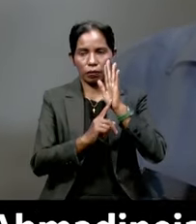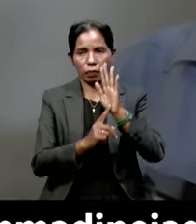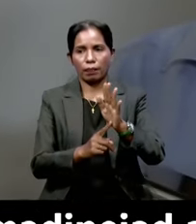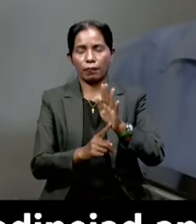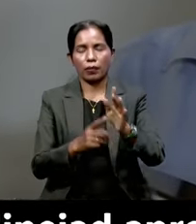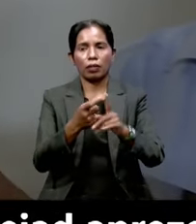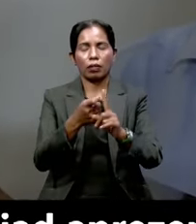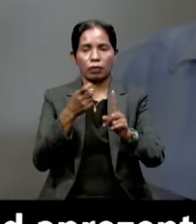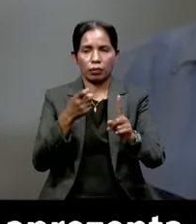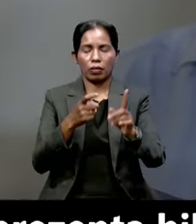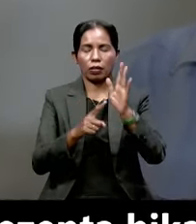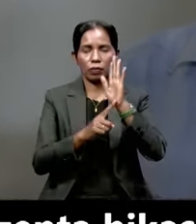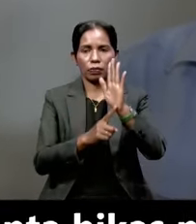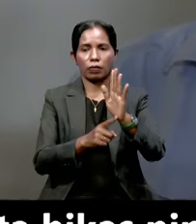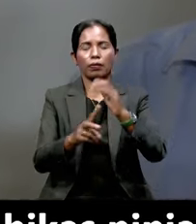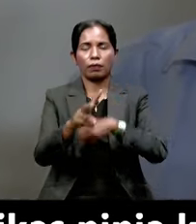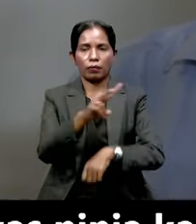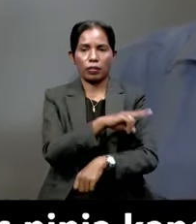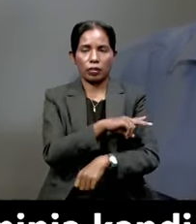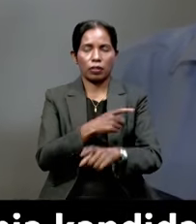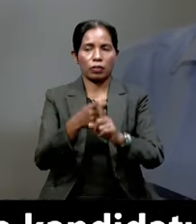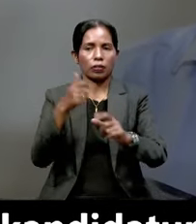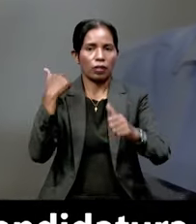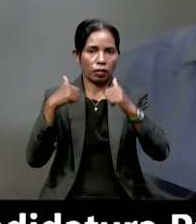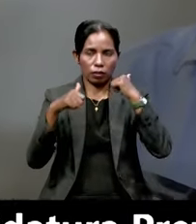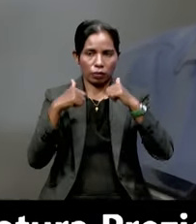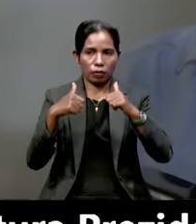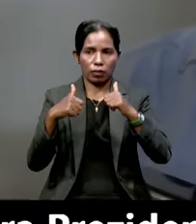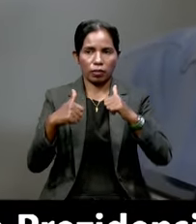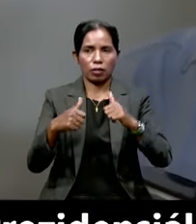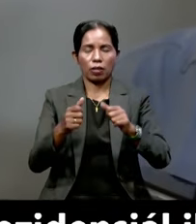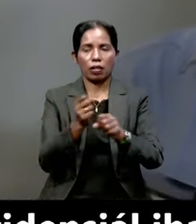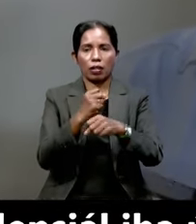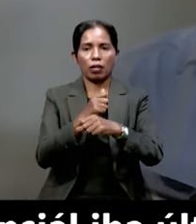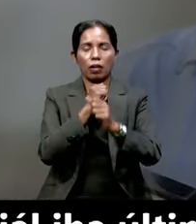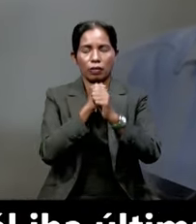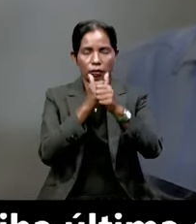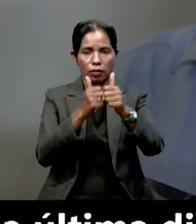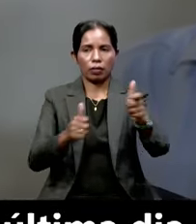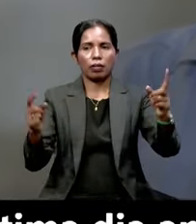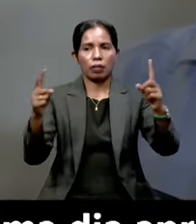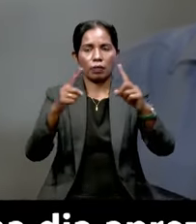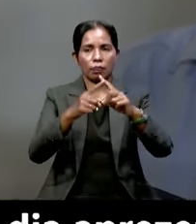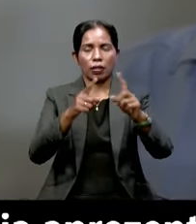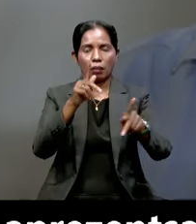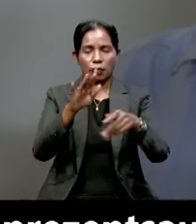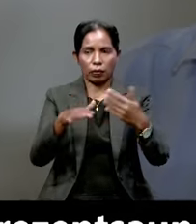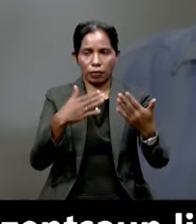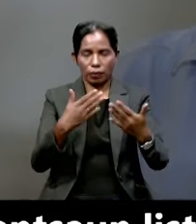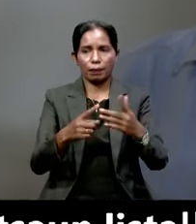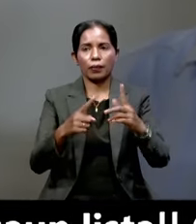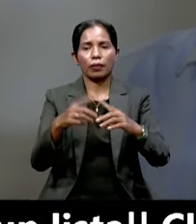introduzir a vacina na raça que leu-se atividade advocacia para a comunidade. Agora,